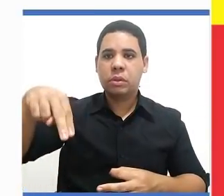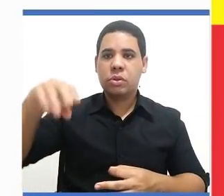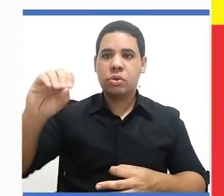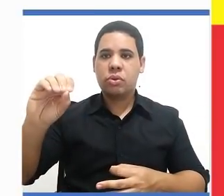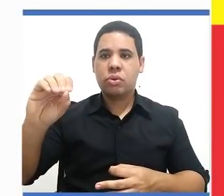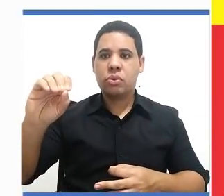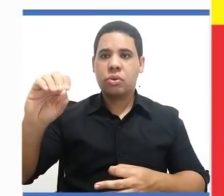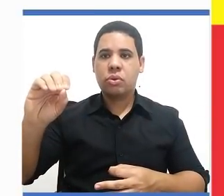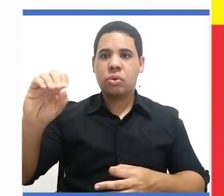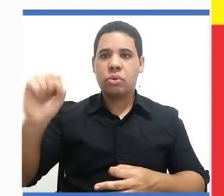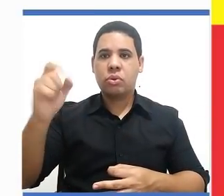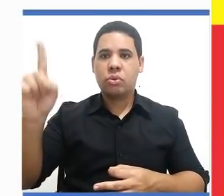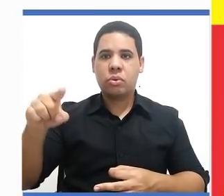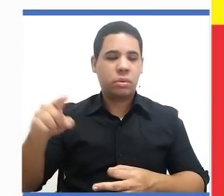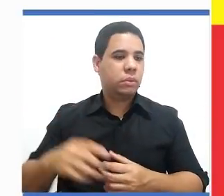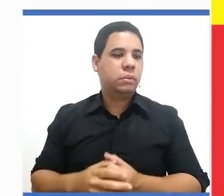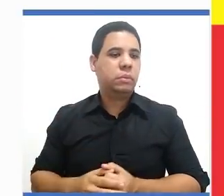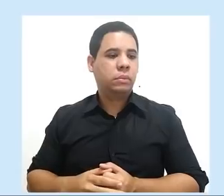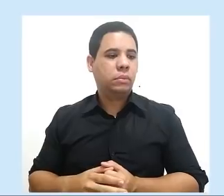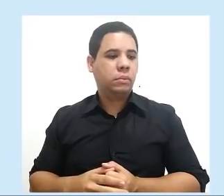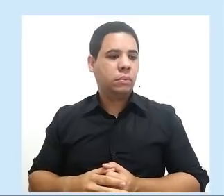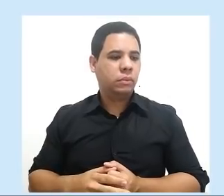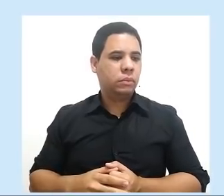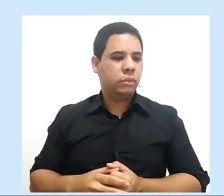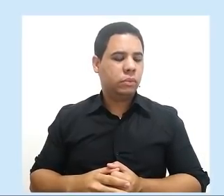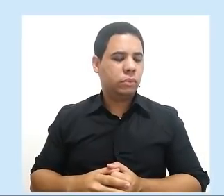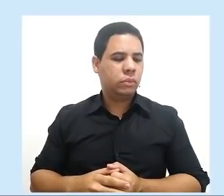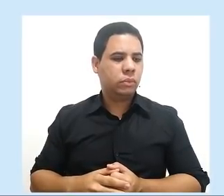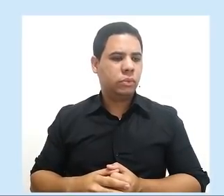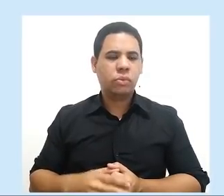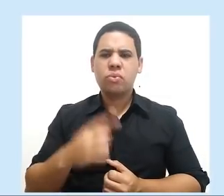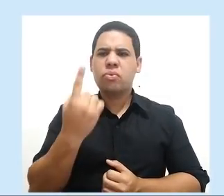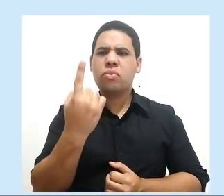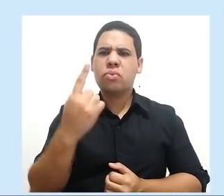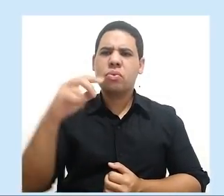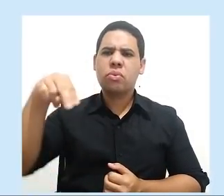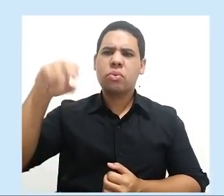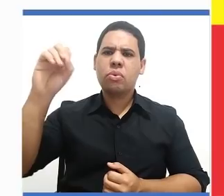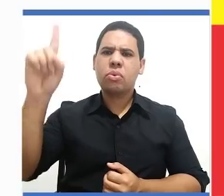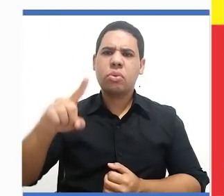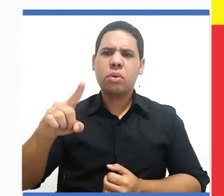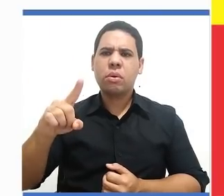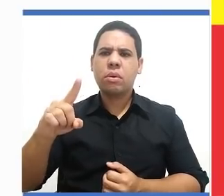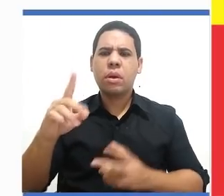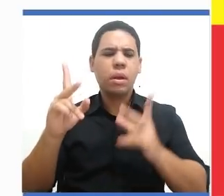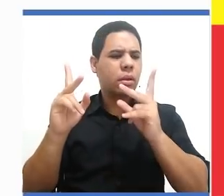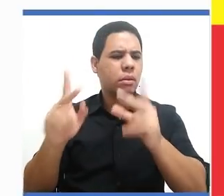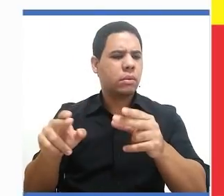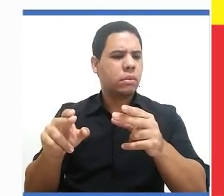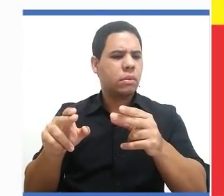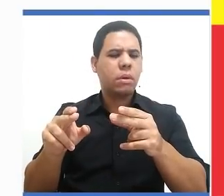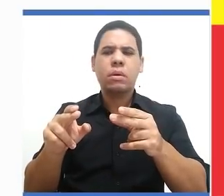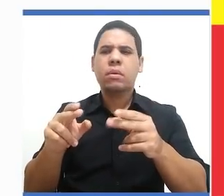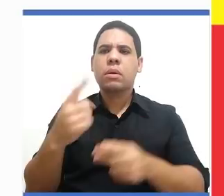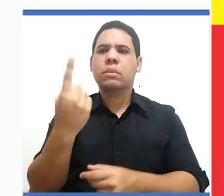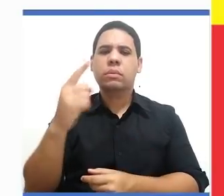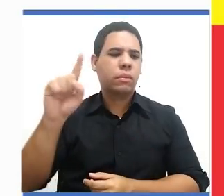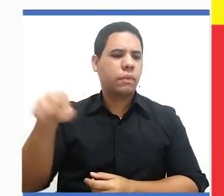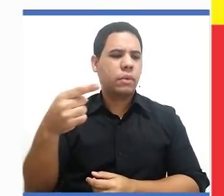nós. Certo? Então, essa informação marítima em nós. Então, como é o